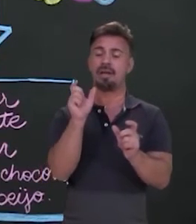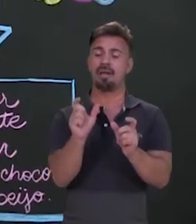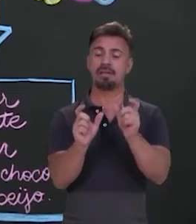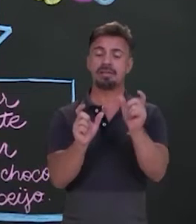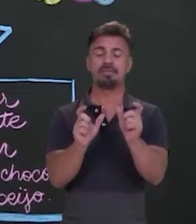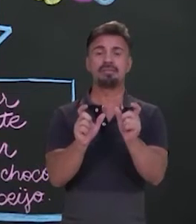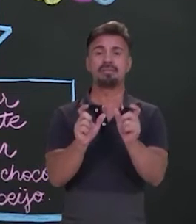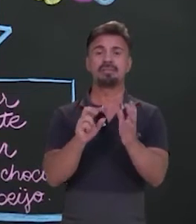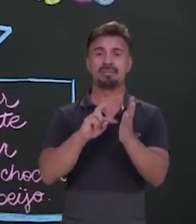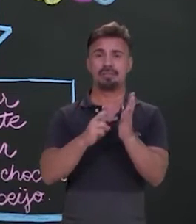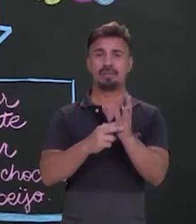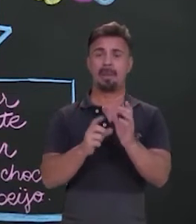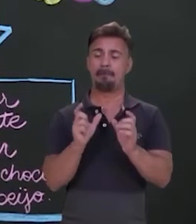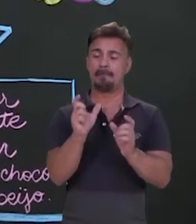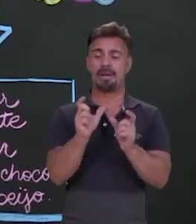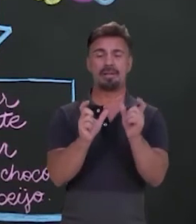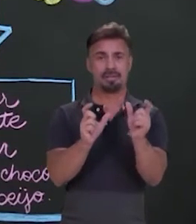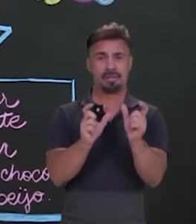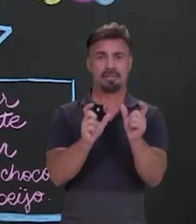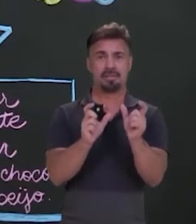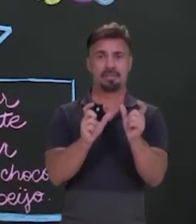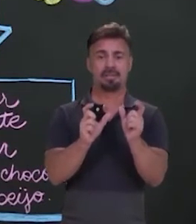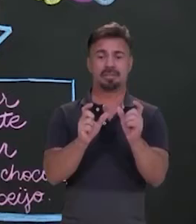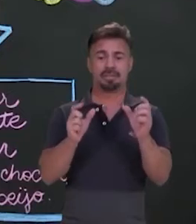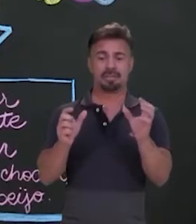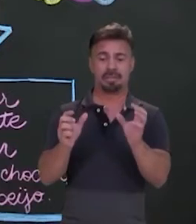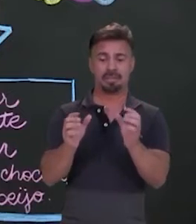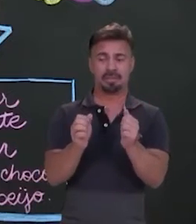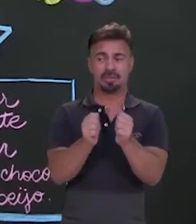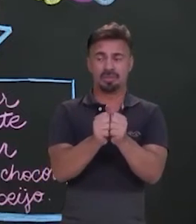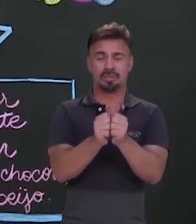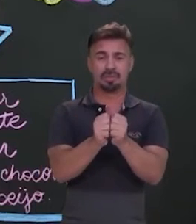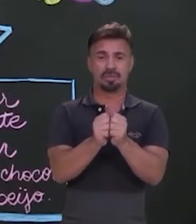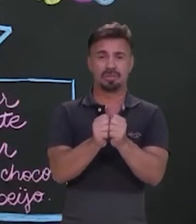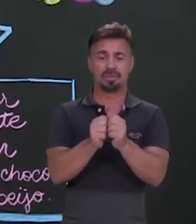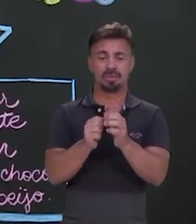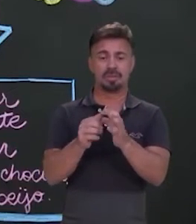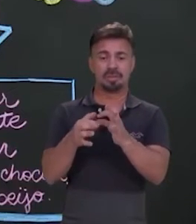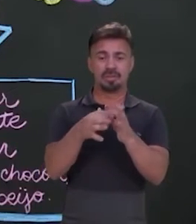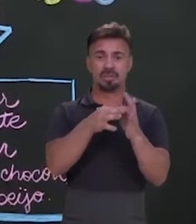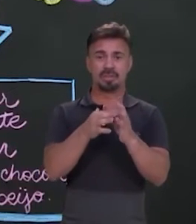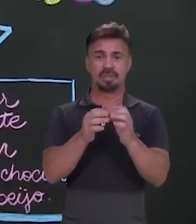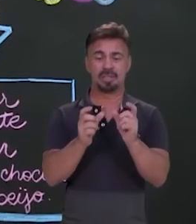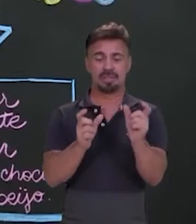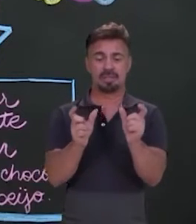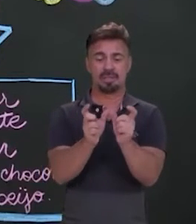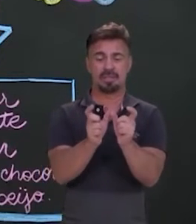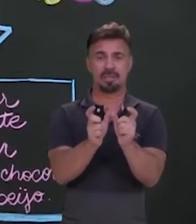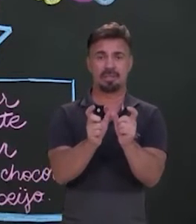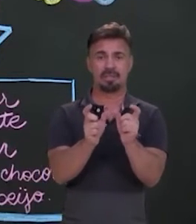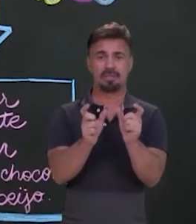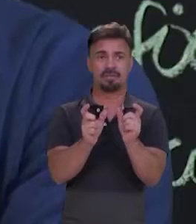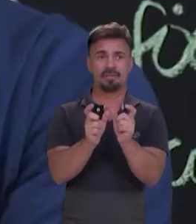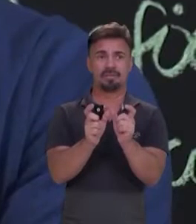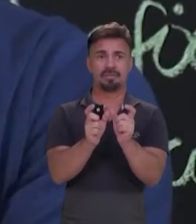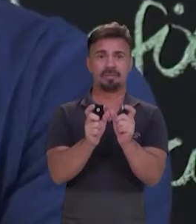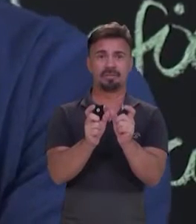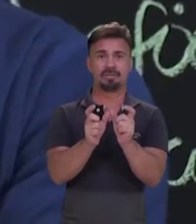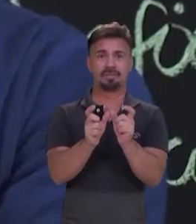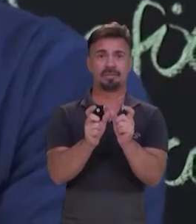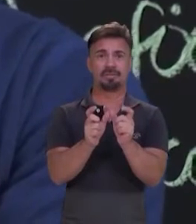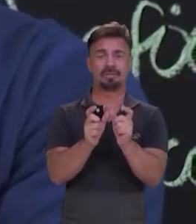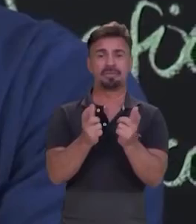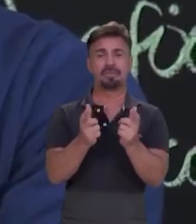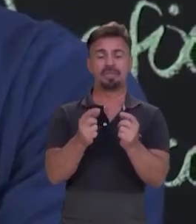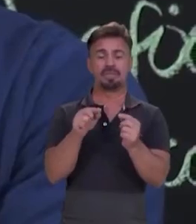blocos aqui representa uma palavra. Então essas palavras se unem. Com essa união, eu posso realizar essa união por meio de um